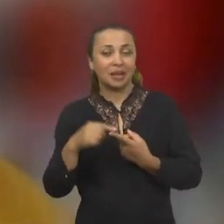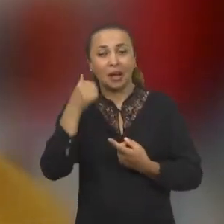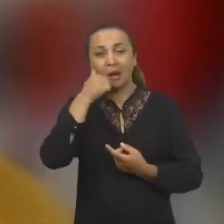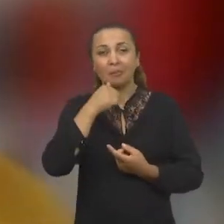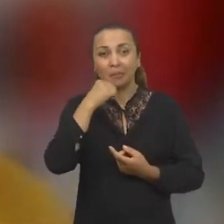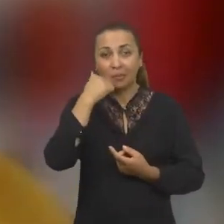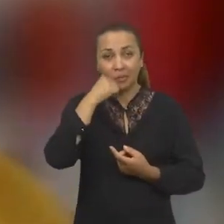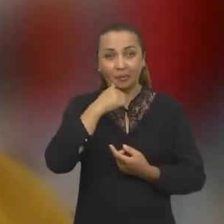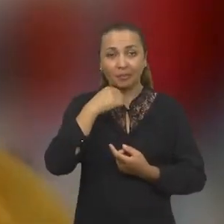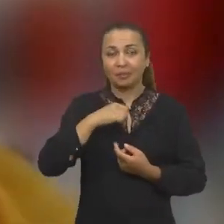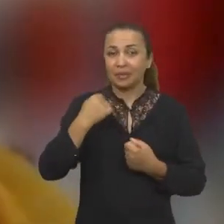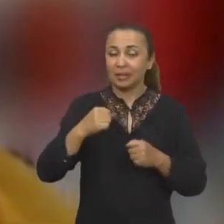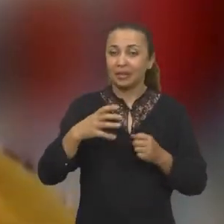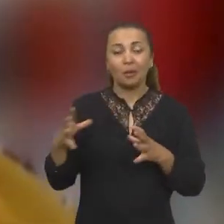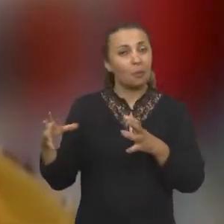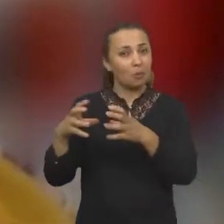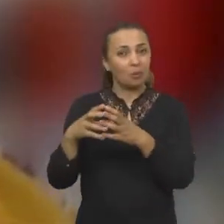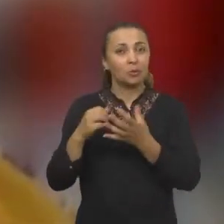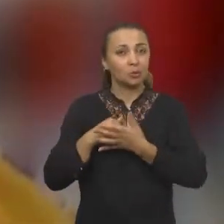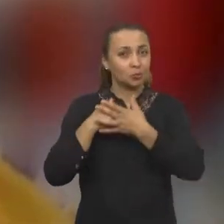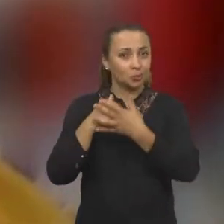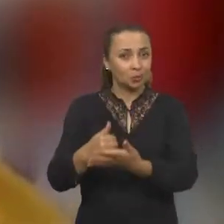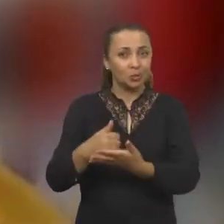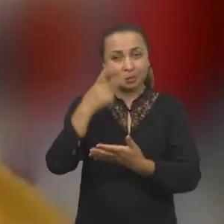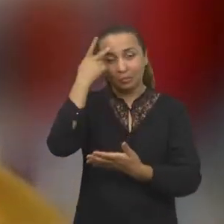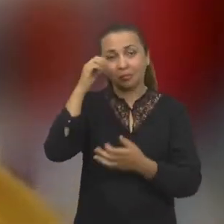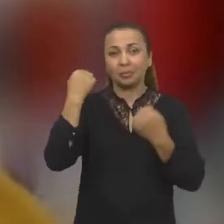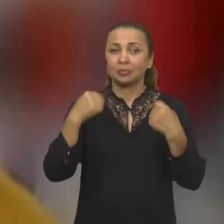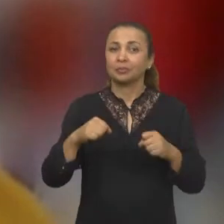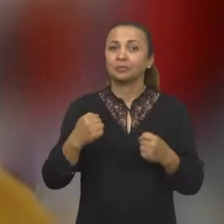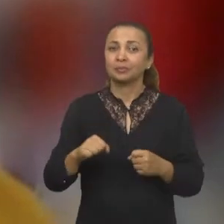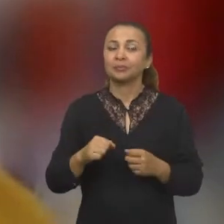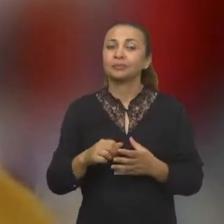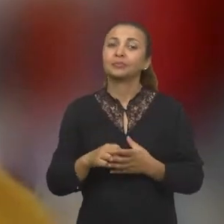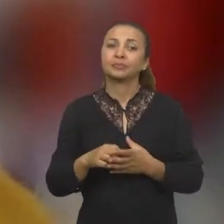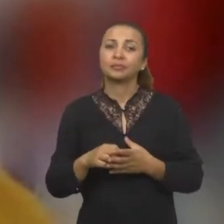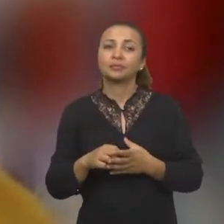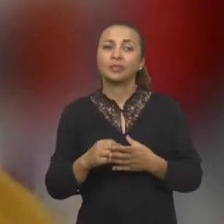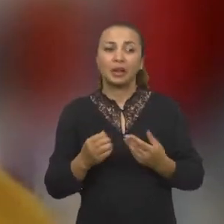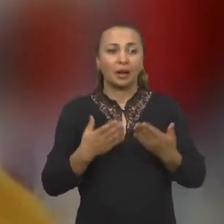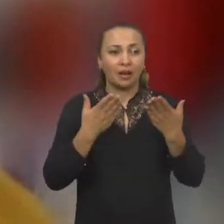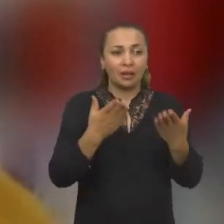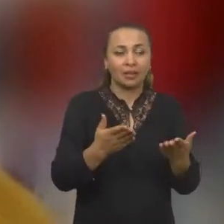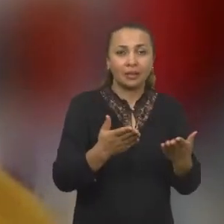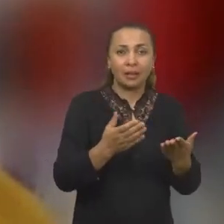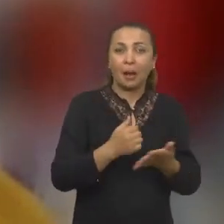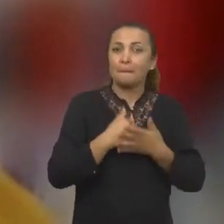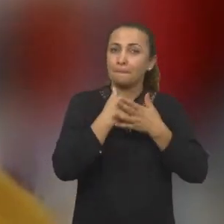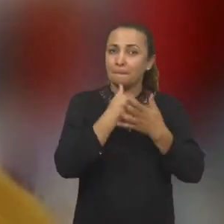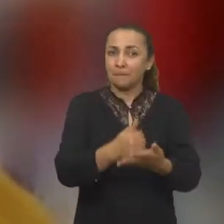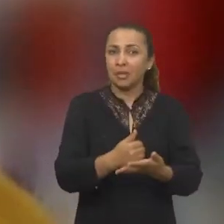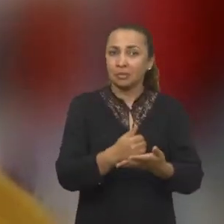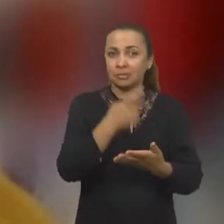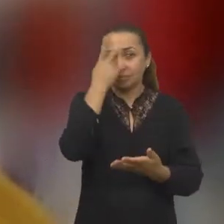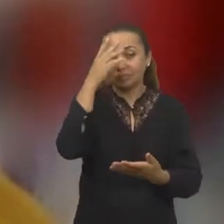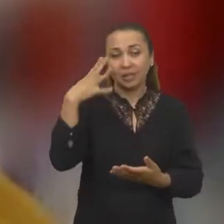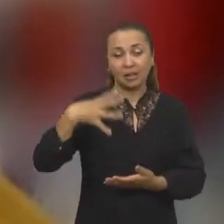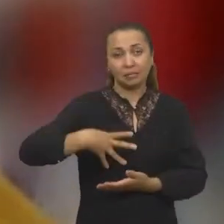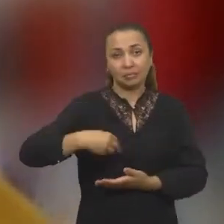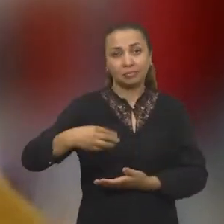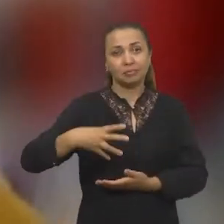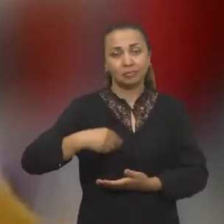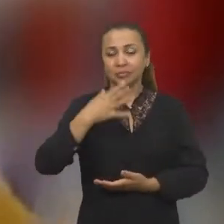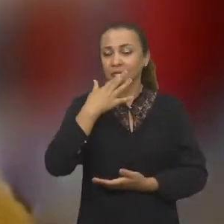E com relação ao choro também, gente, às vezes a criança não chora só porque está com fome, chora porque está com frio, porque está